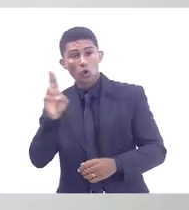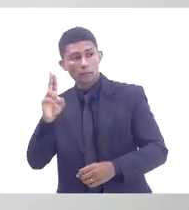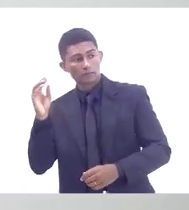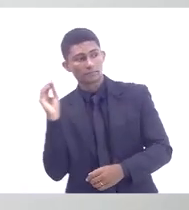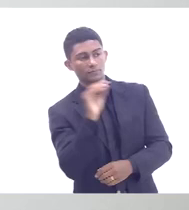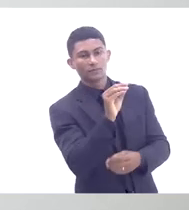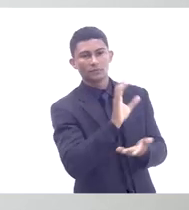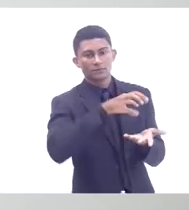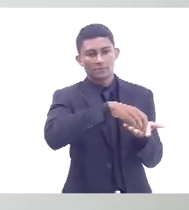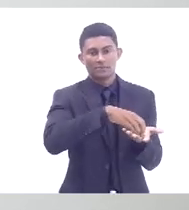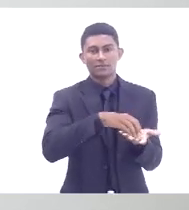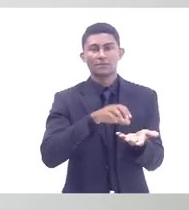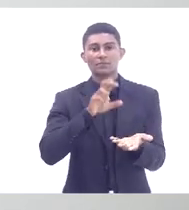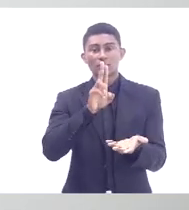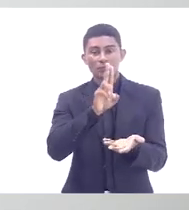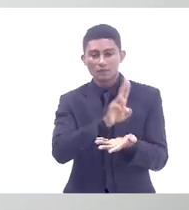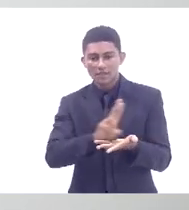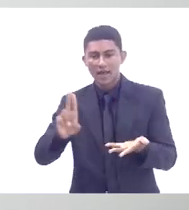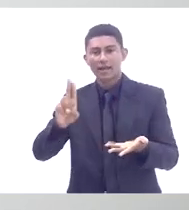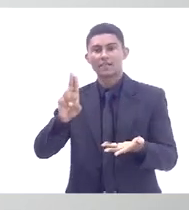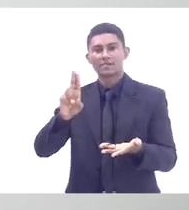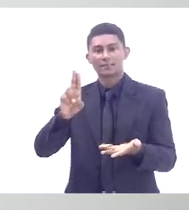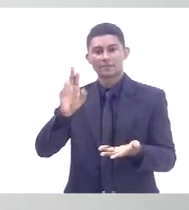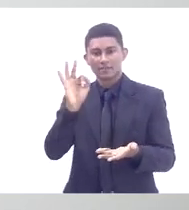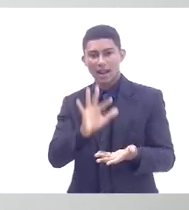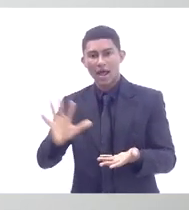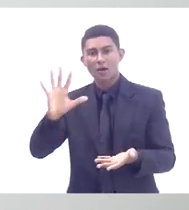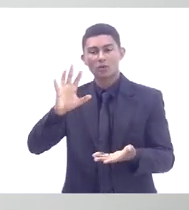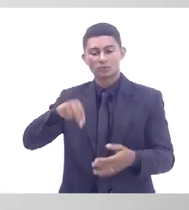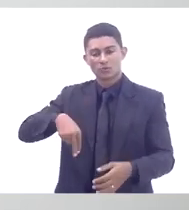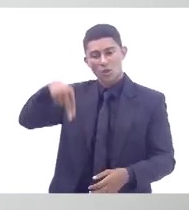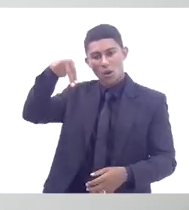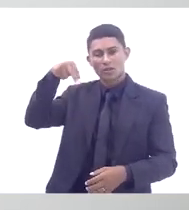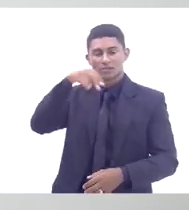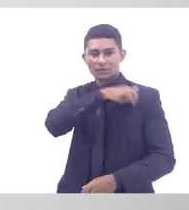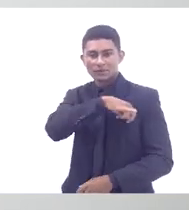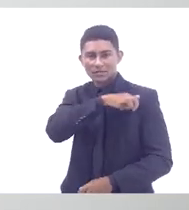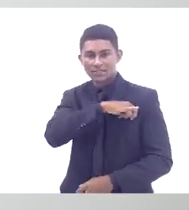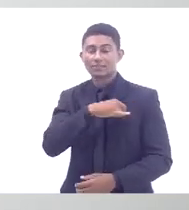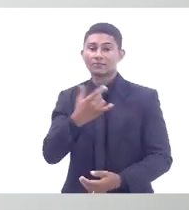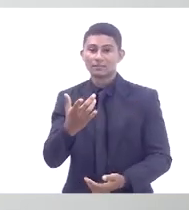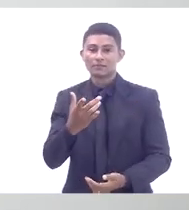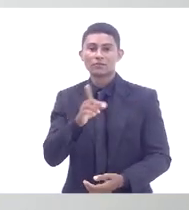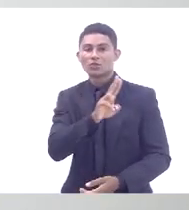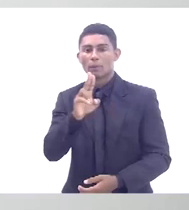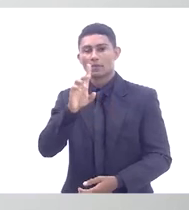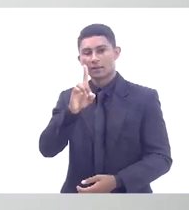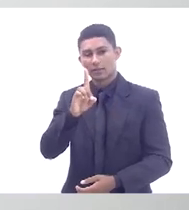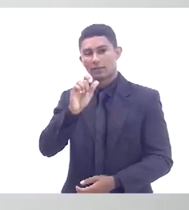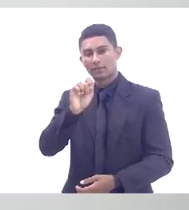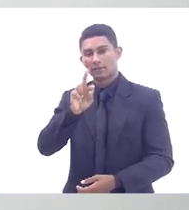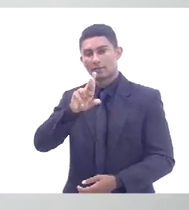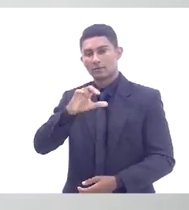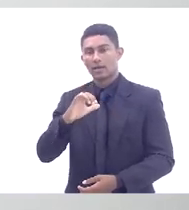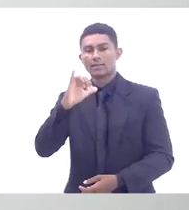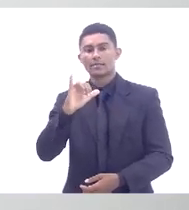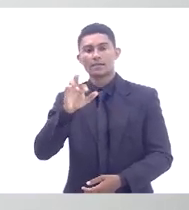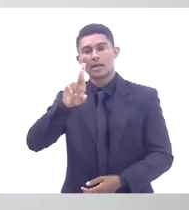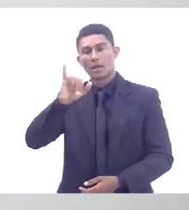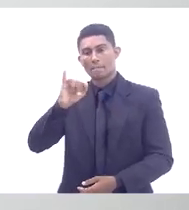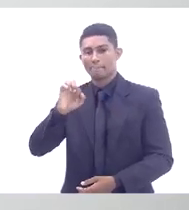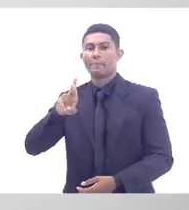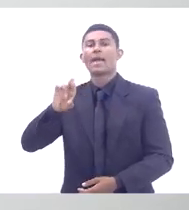do Norte Fluminense Darcy Ribeiro é o nome completo da nossa universidade né a doença então